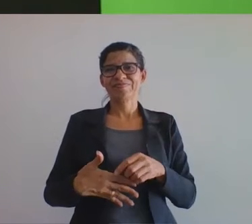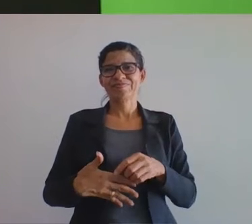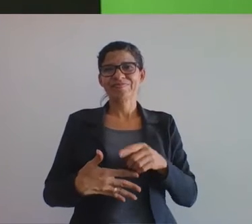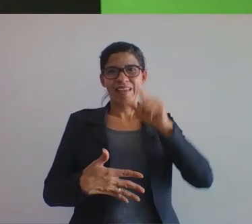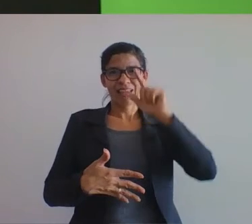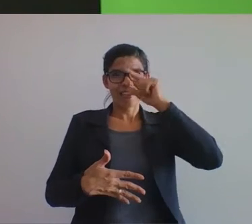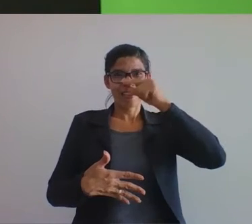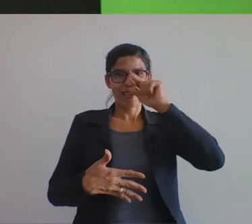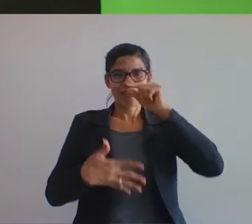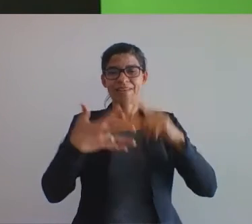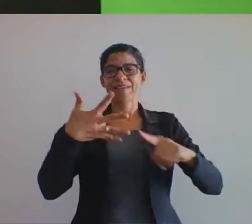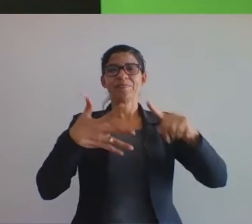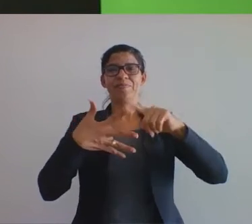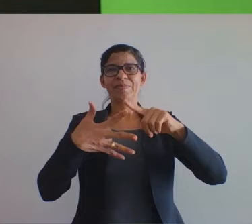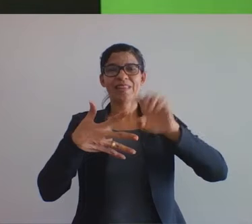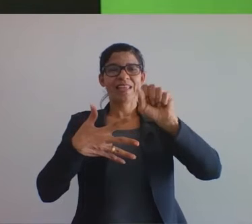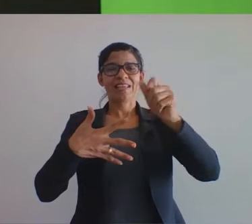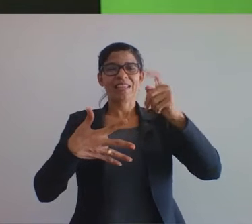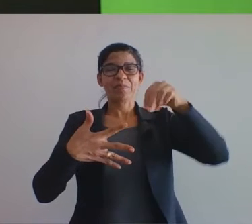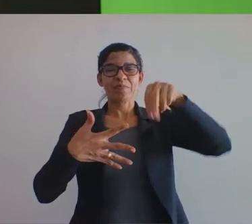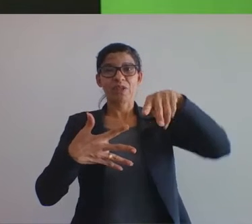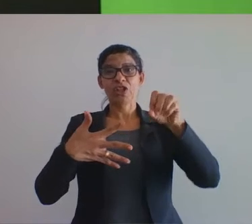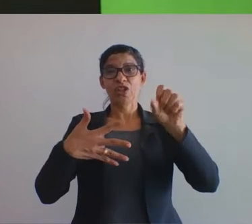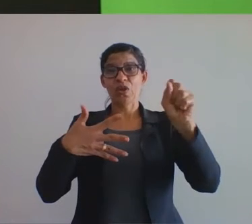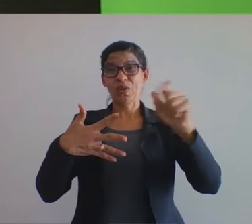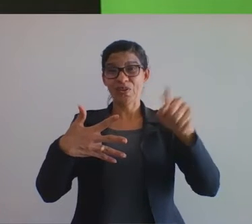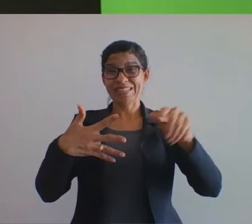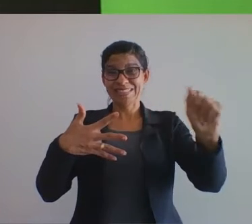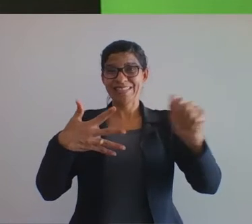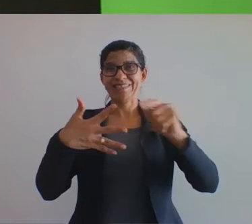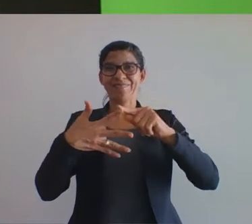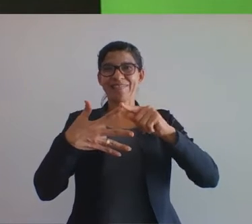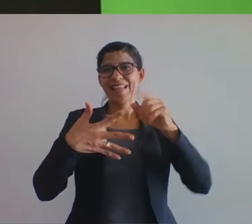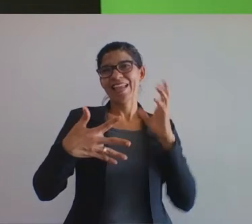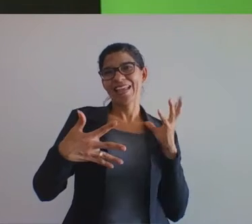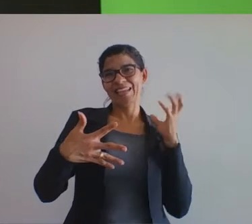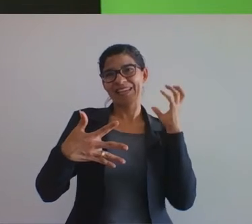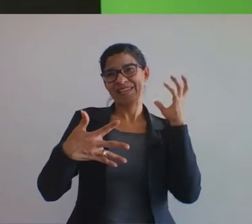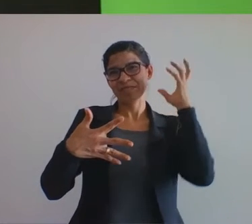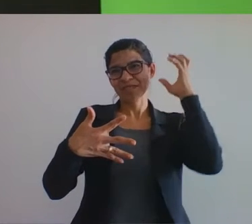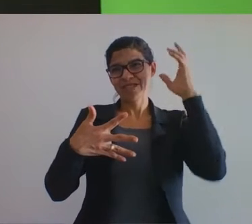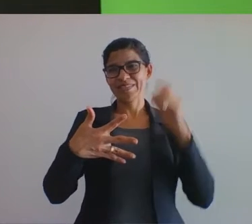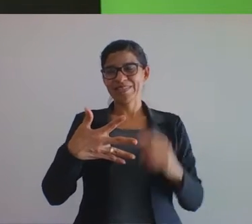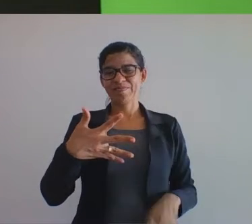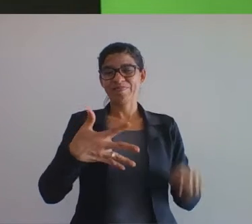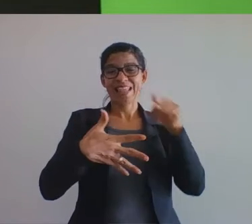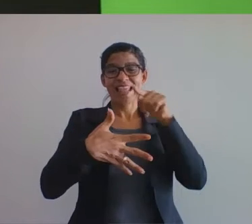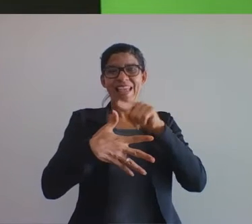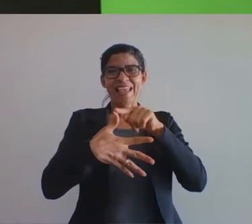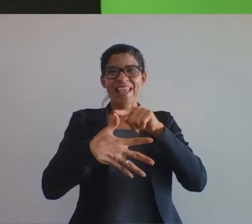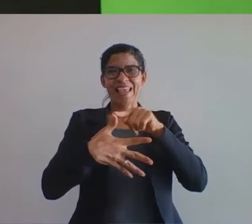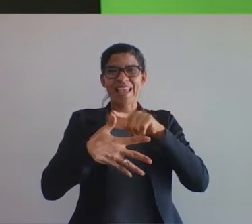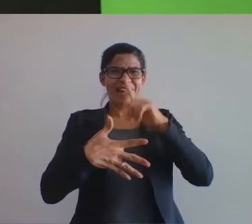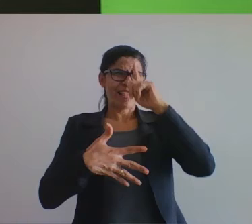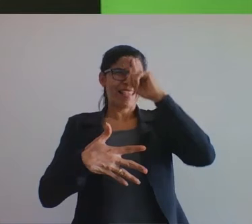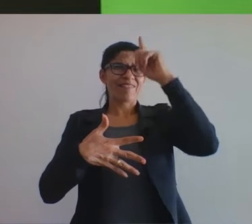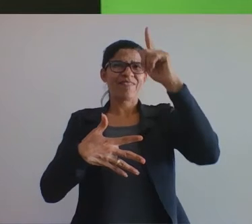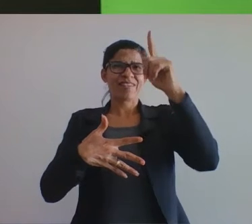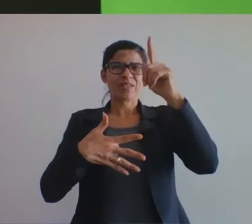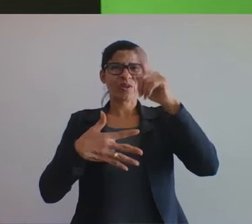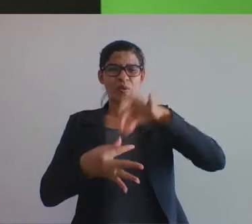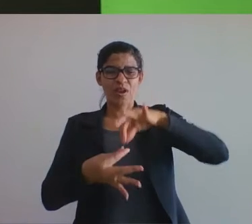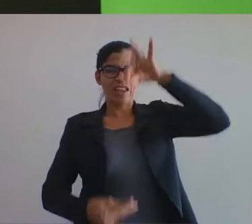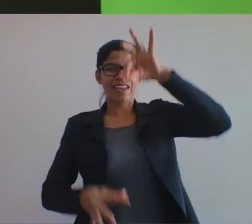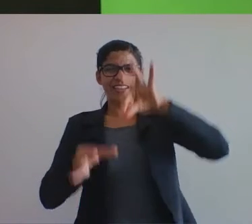Descartes era um matemático, bem como filósofo. Ele inventou a geometria analítica. A ideia básica